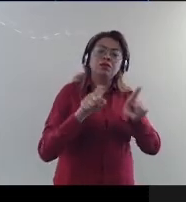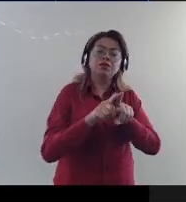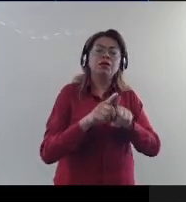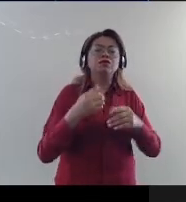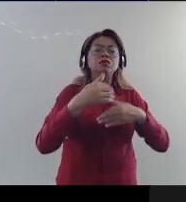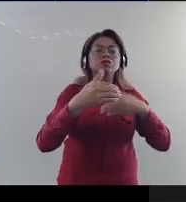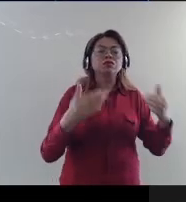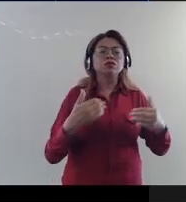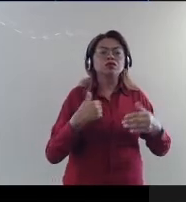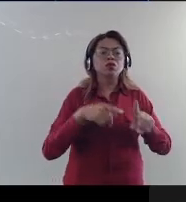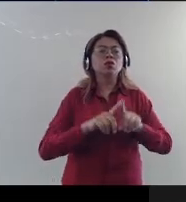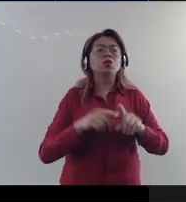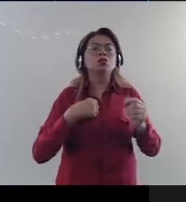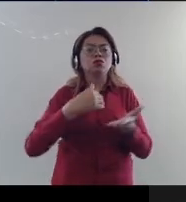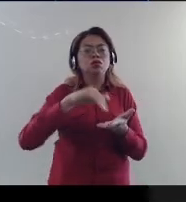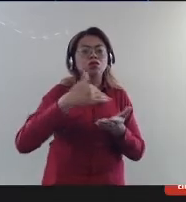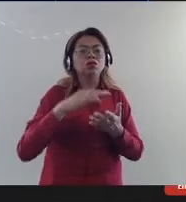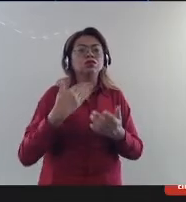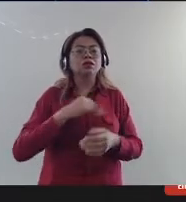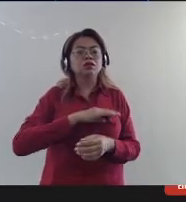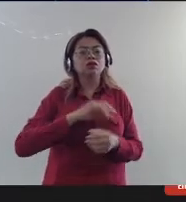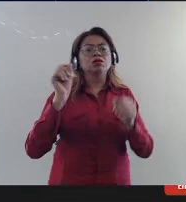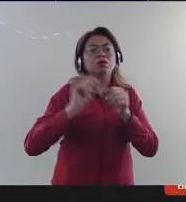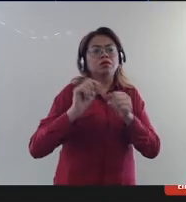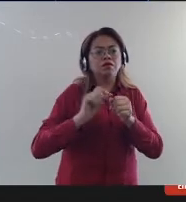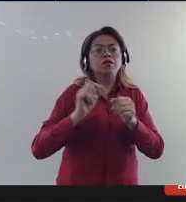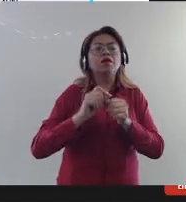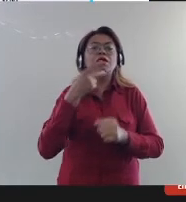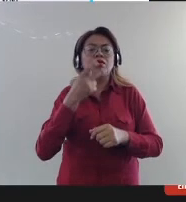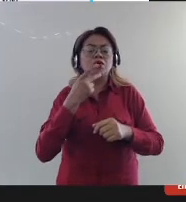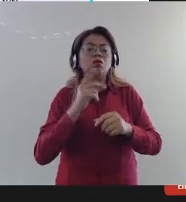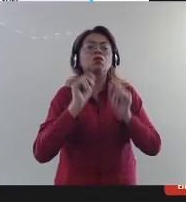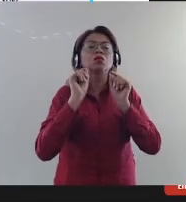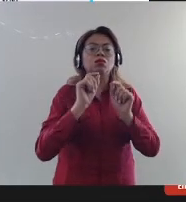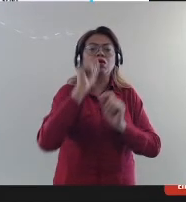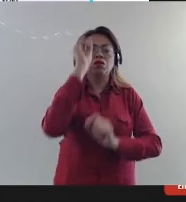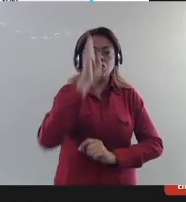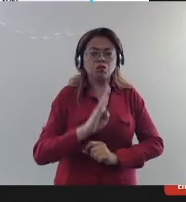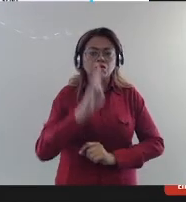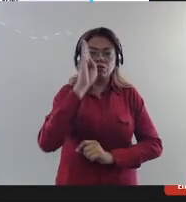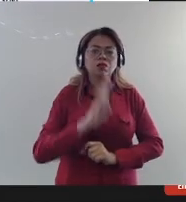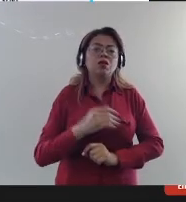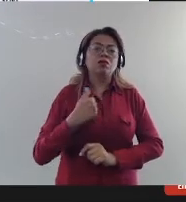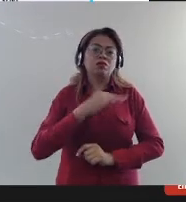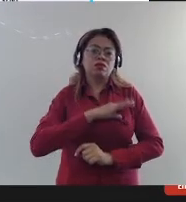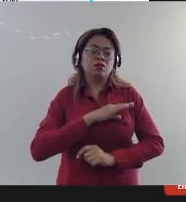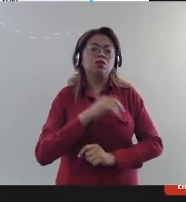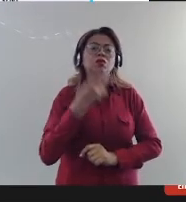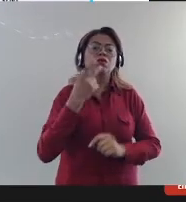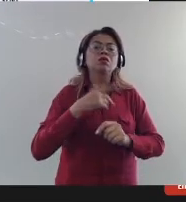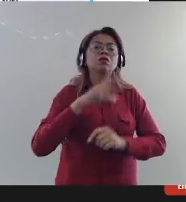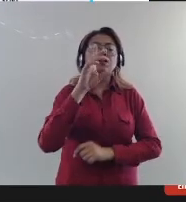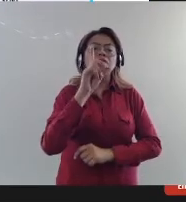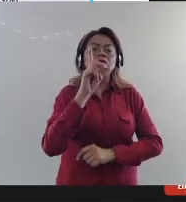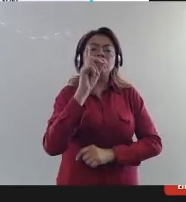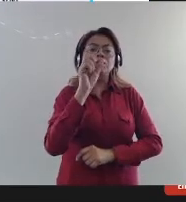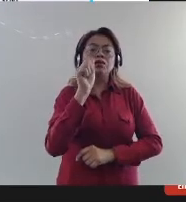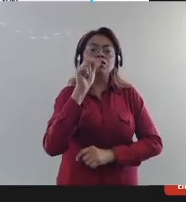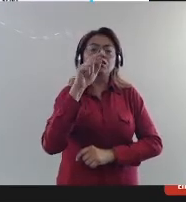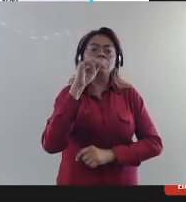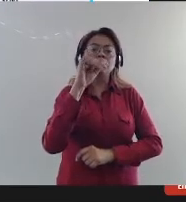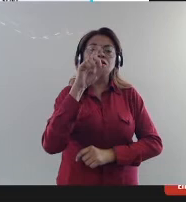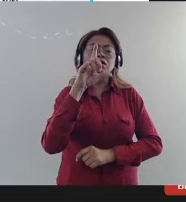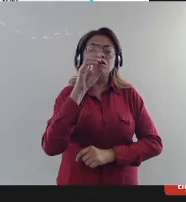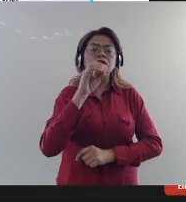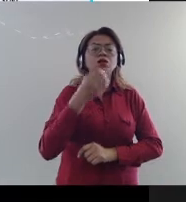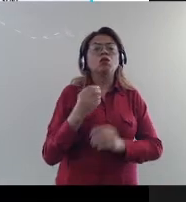advocacia, né? Isso aqui é feito com uma empresa americana lá do Vale do Silício, aqui no Brasil, que a gente tem a oportunidade de trabalhar junto com o Danilo Doneda, né? Que é um dos coautores